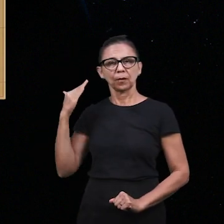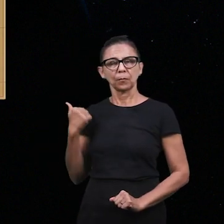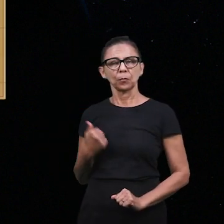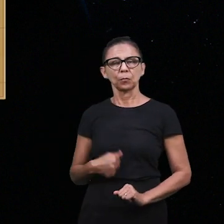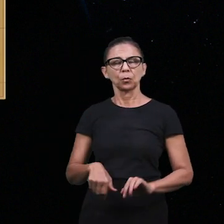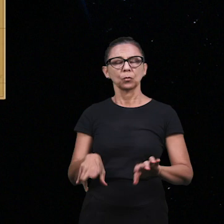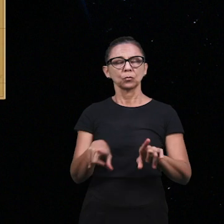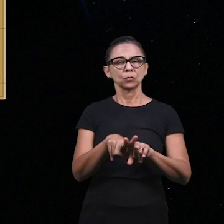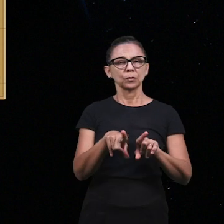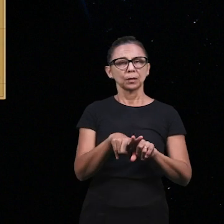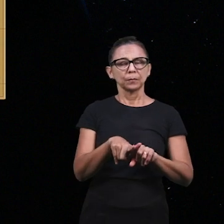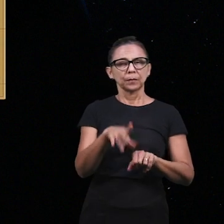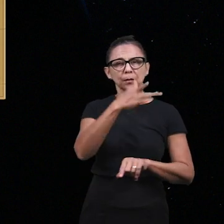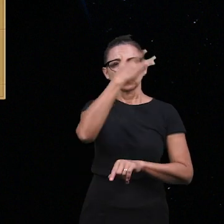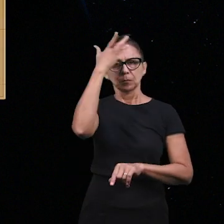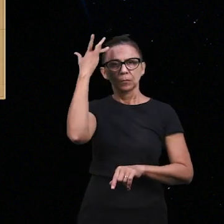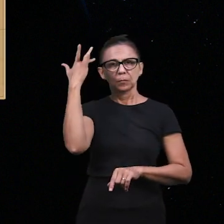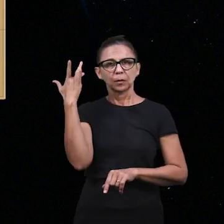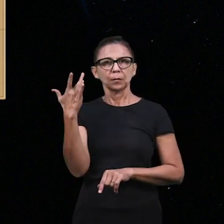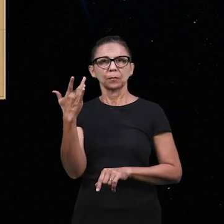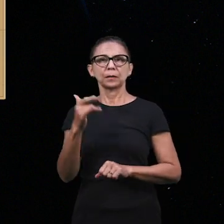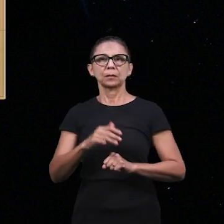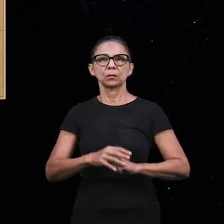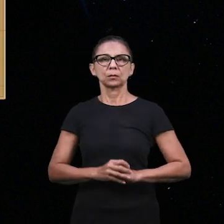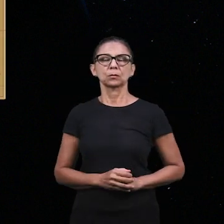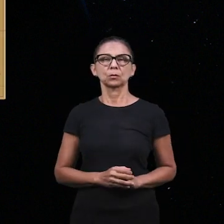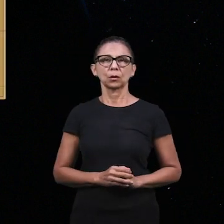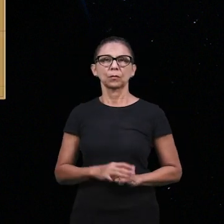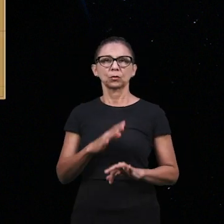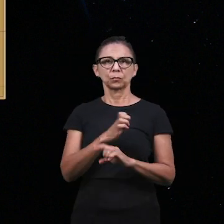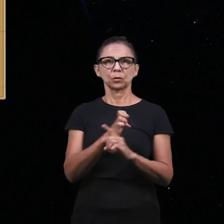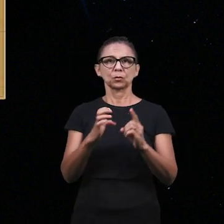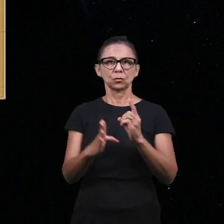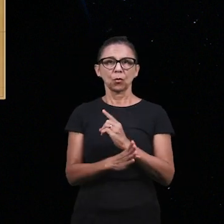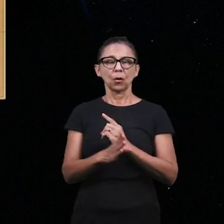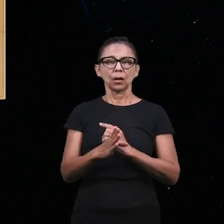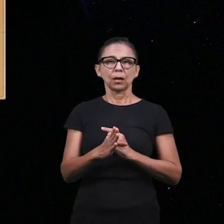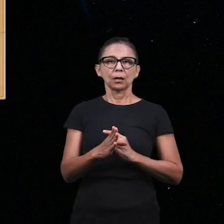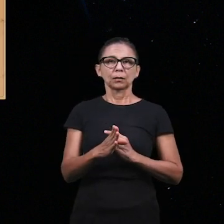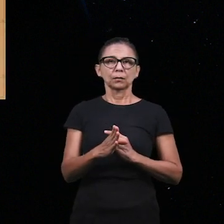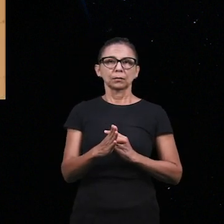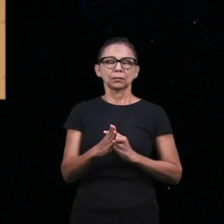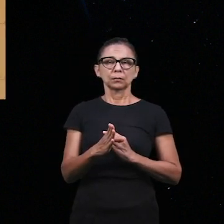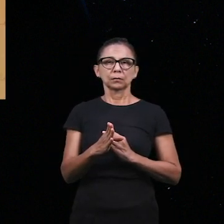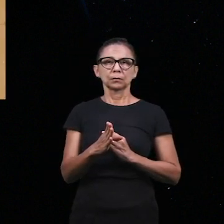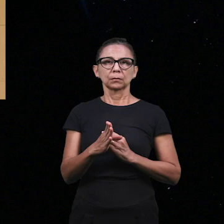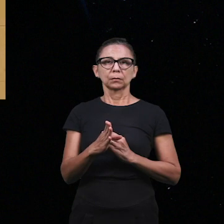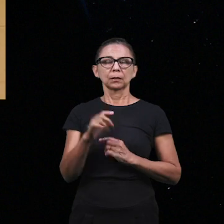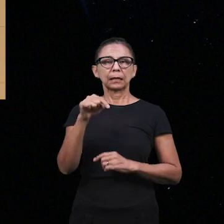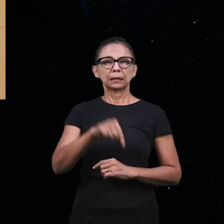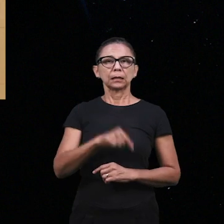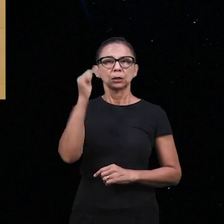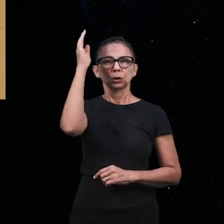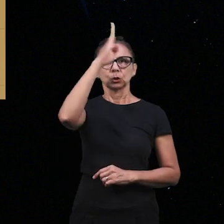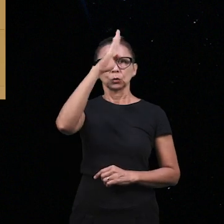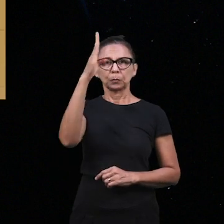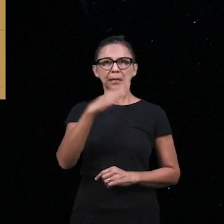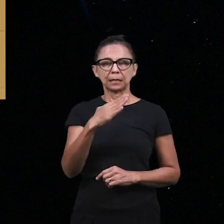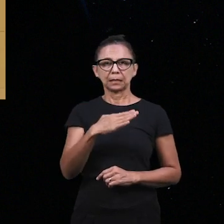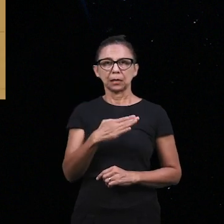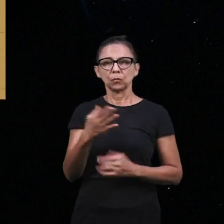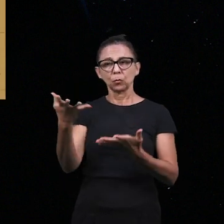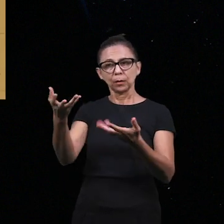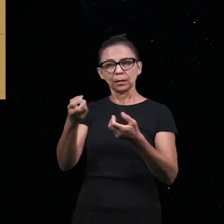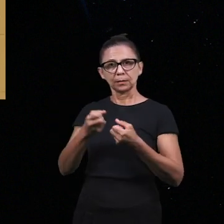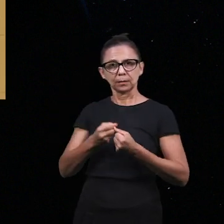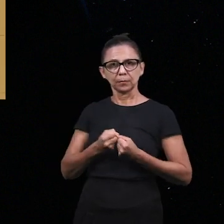Braga, o primeiro superintendente de uma escola dominical no Brasil. Vem, visita a tua igreja é uma